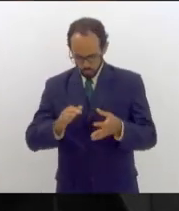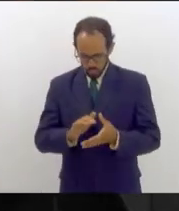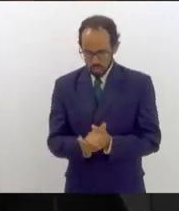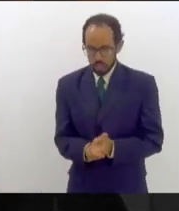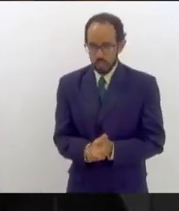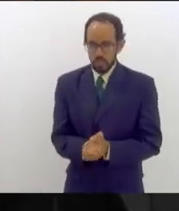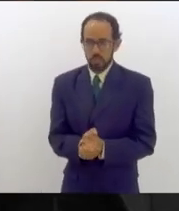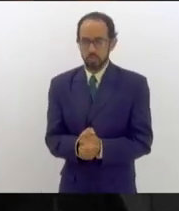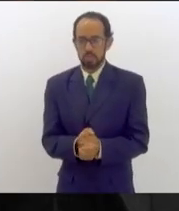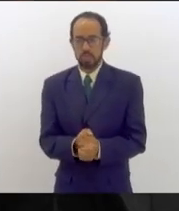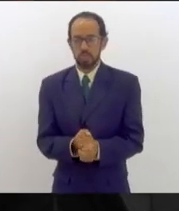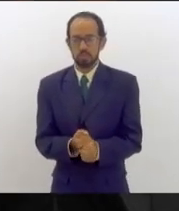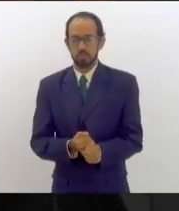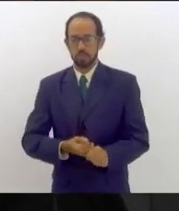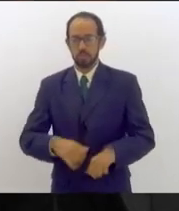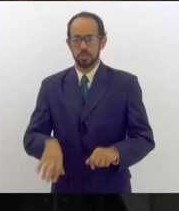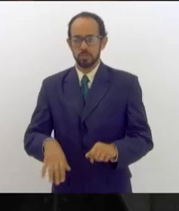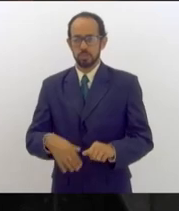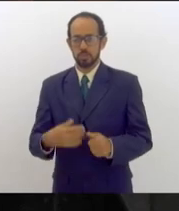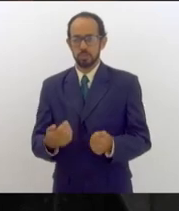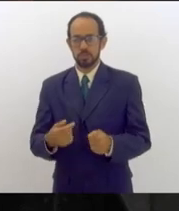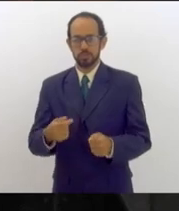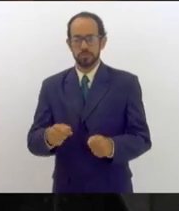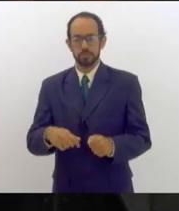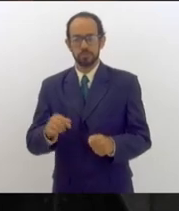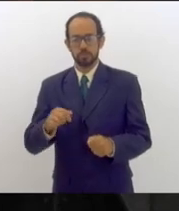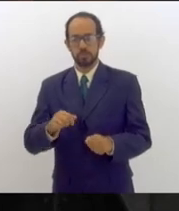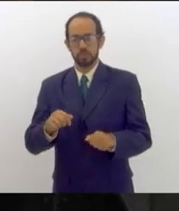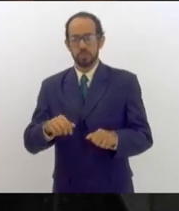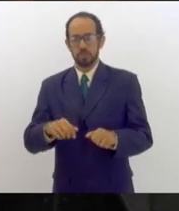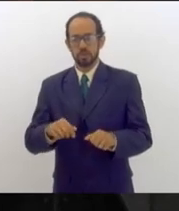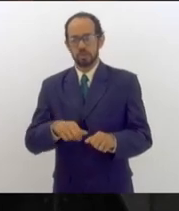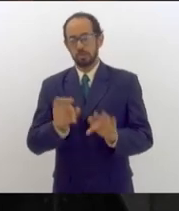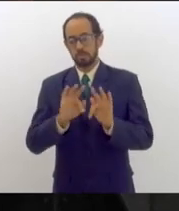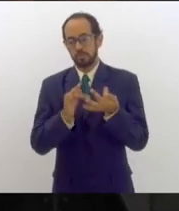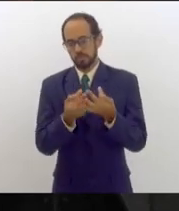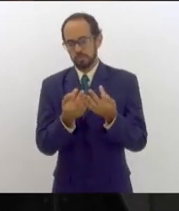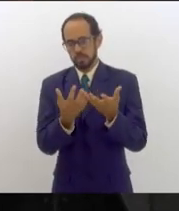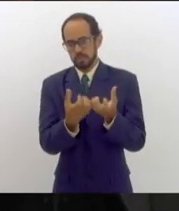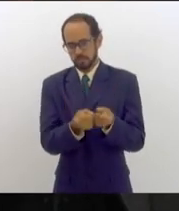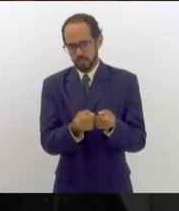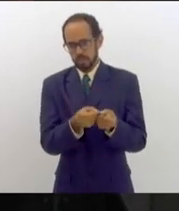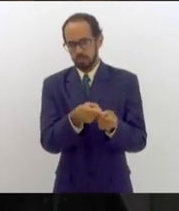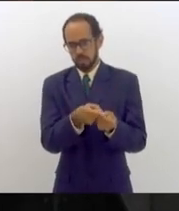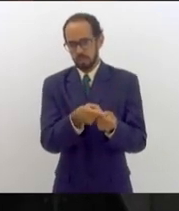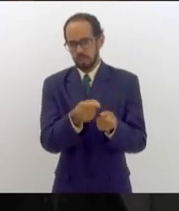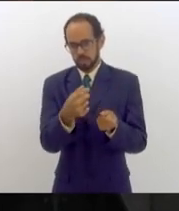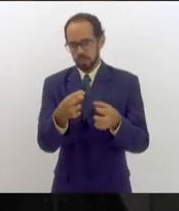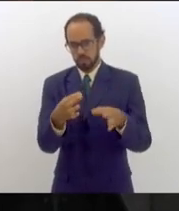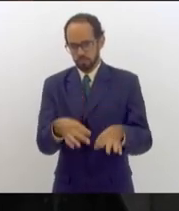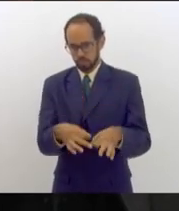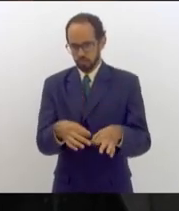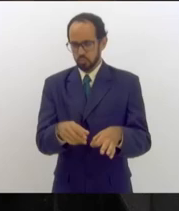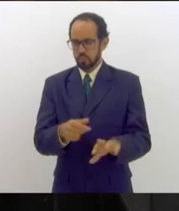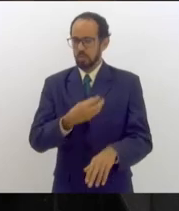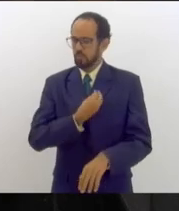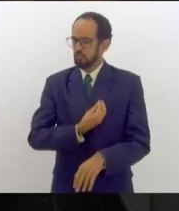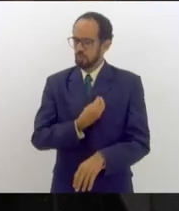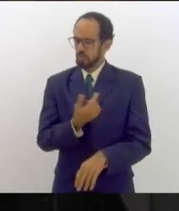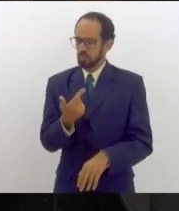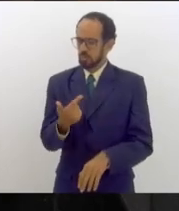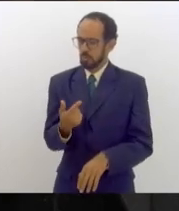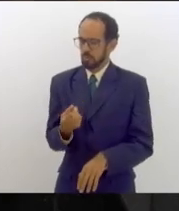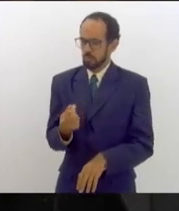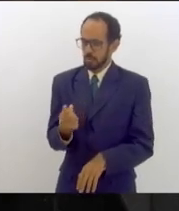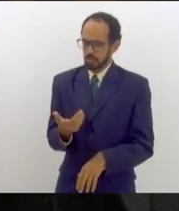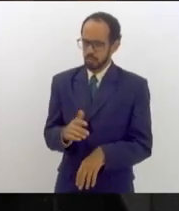Legislativa para que a gente possa estar levando Esse aumento a essa família para que seja justo eu sei que uma vida não tem preço aí reparável